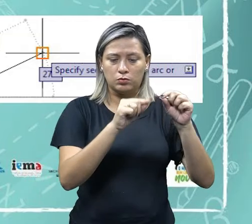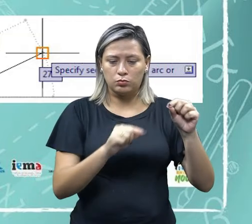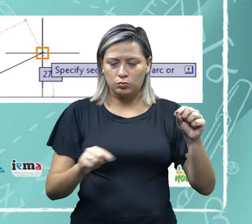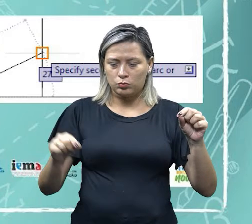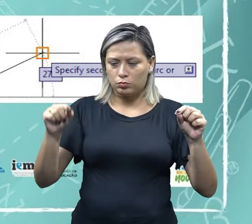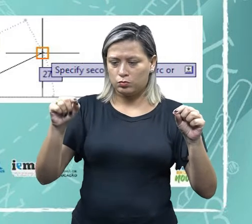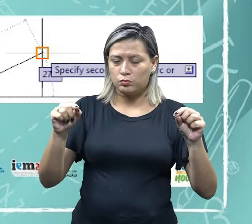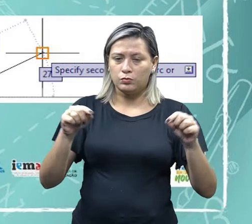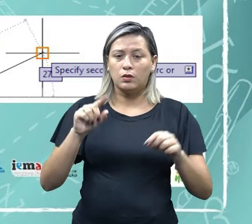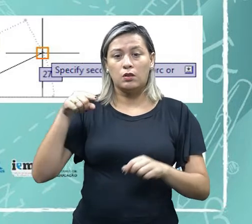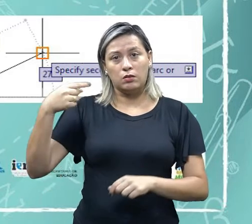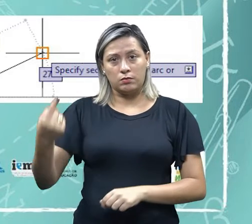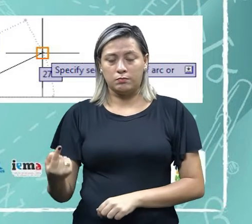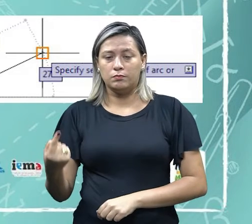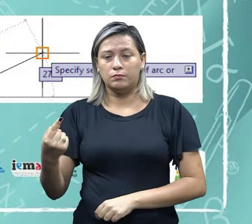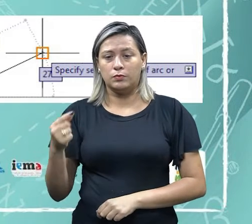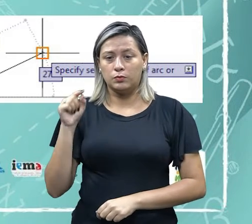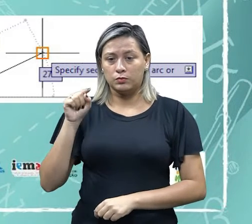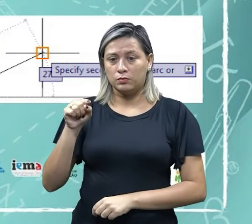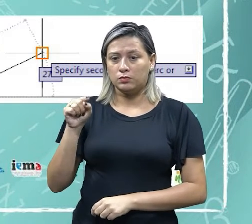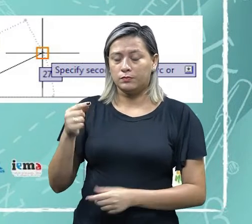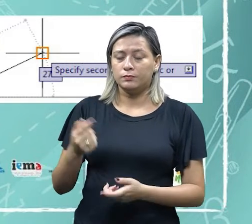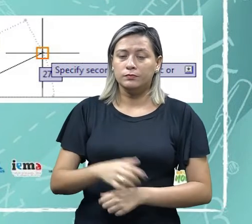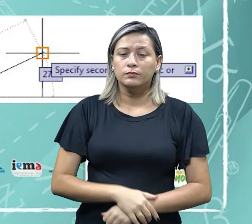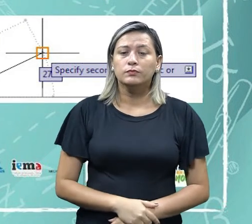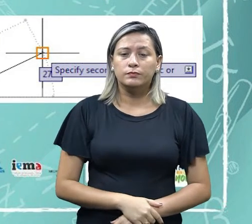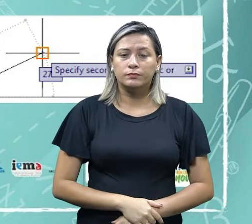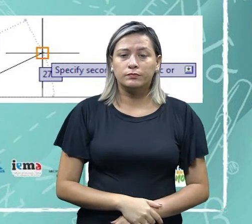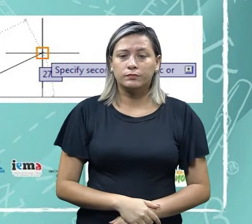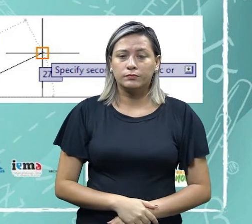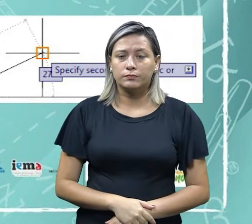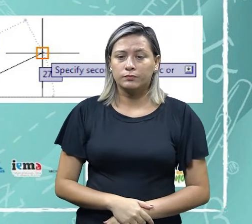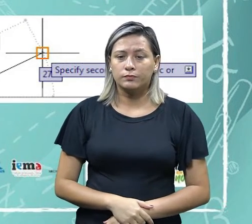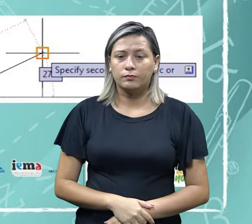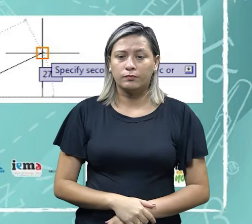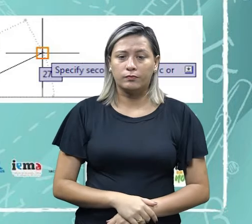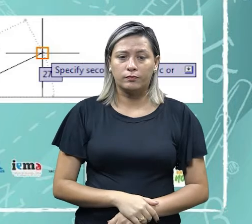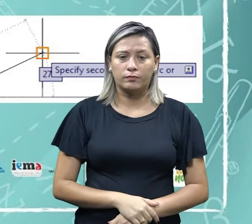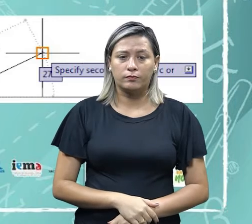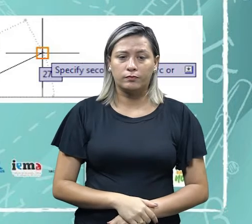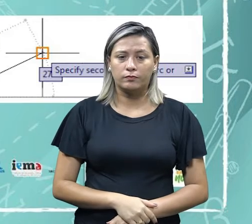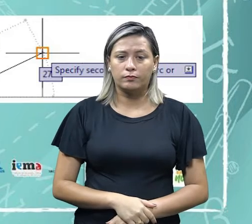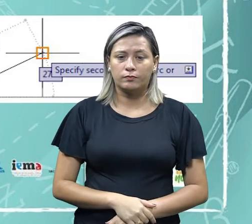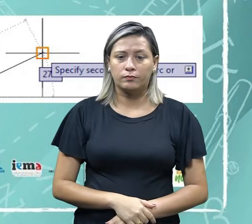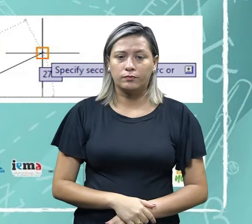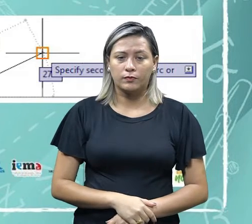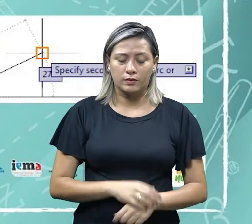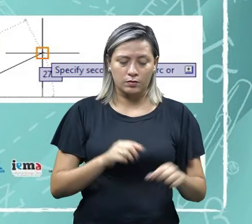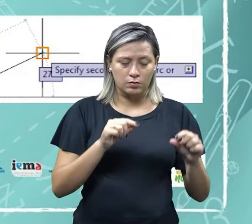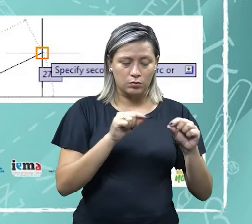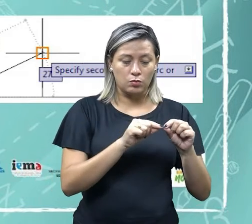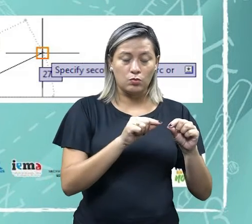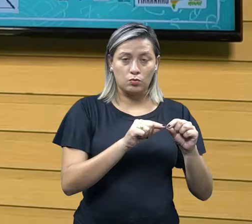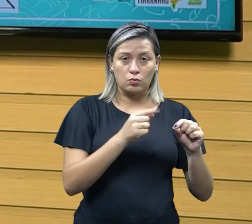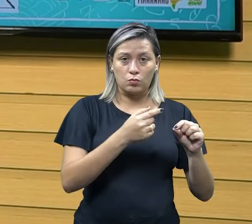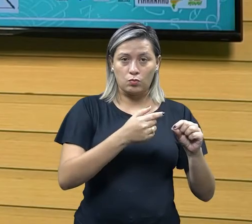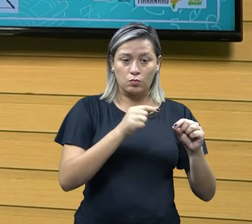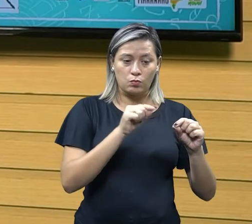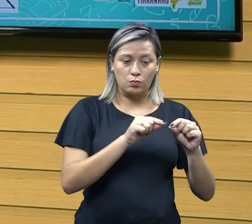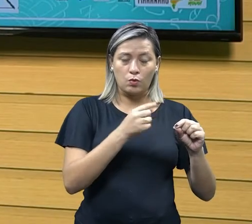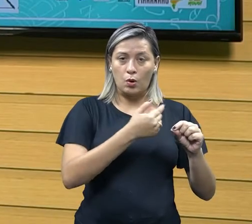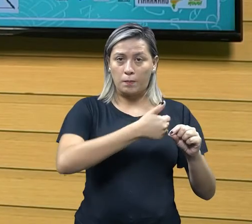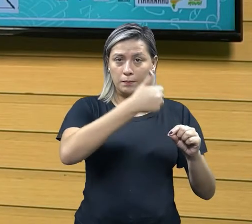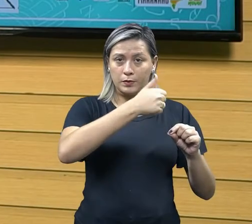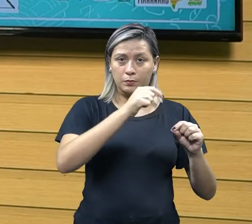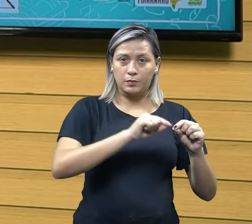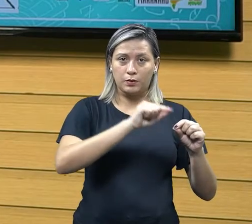arco, depois o nosso segundo ponto, tá? E aí o terceiro ponto. Quando você seleciona